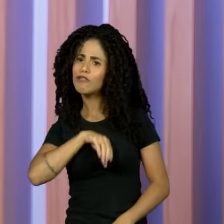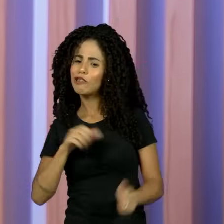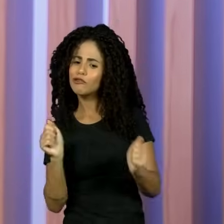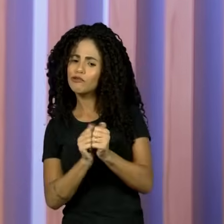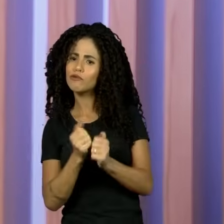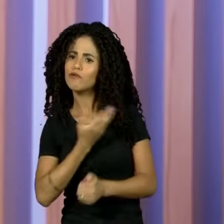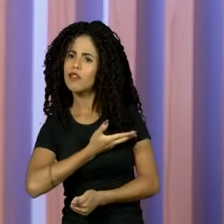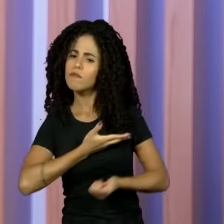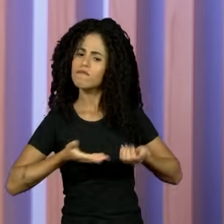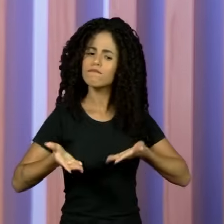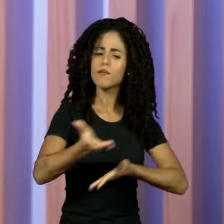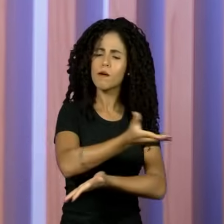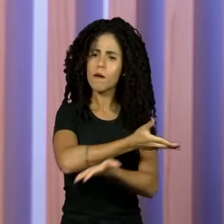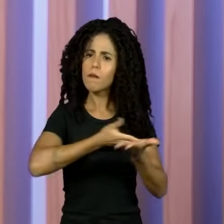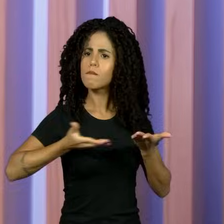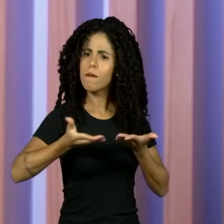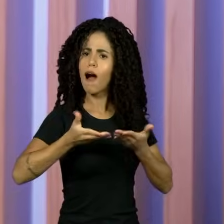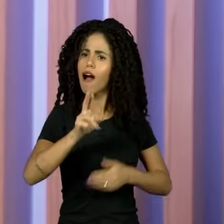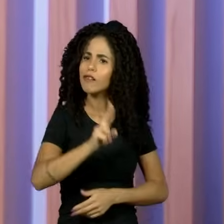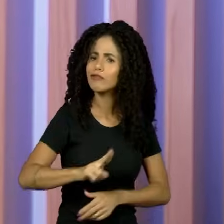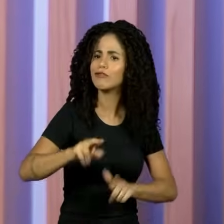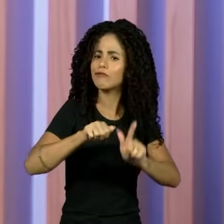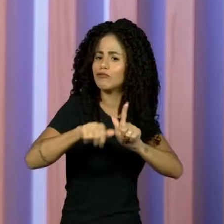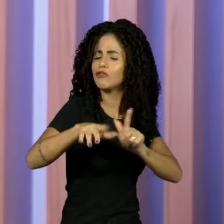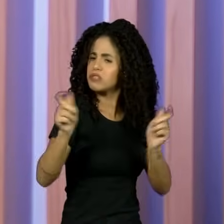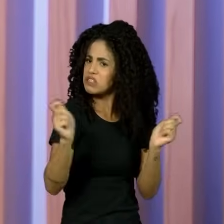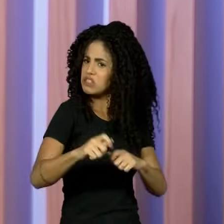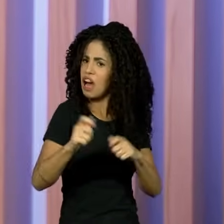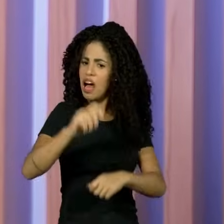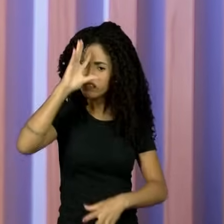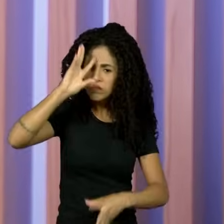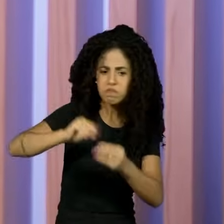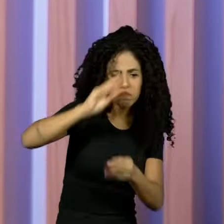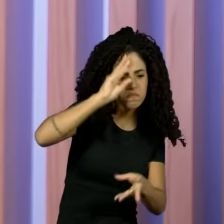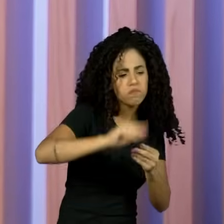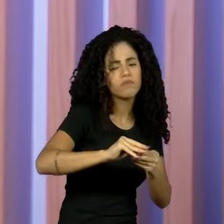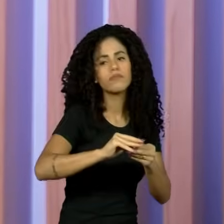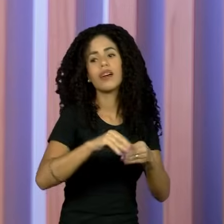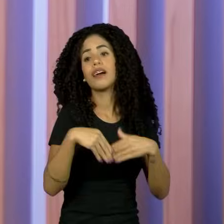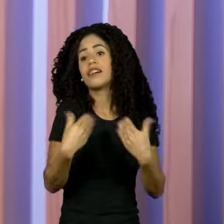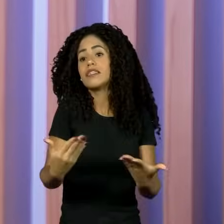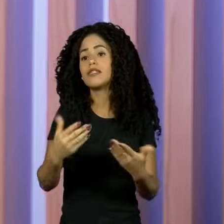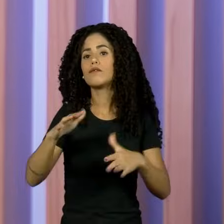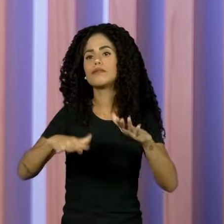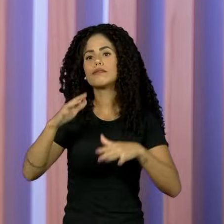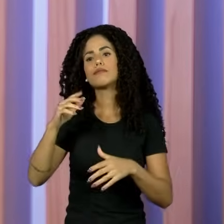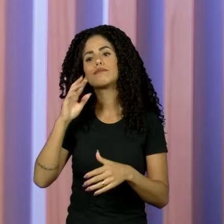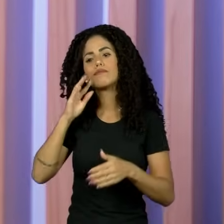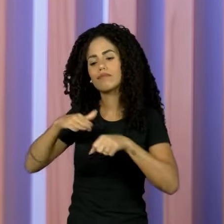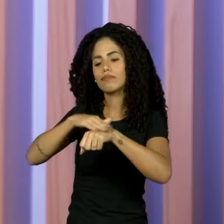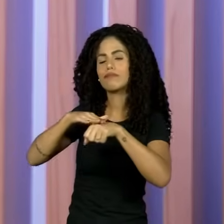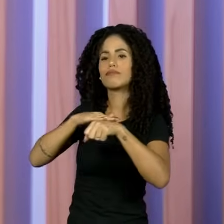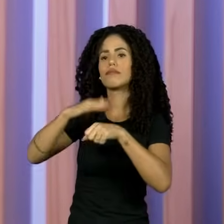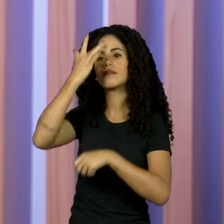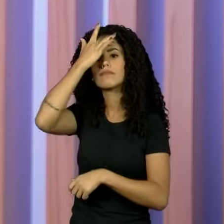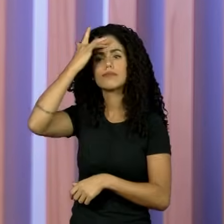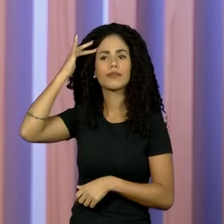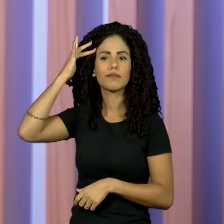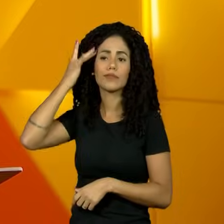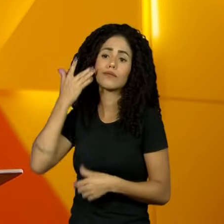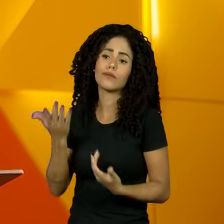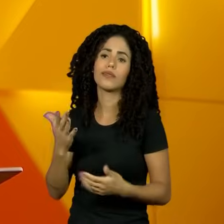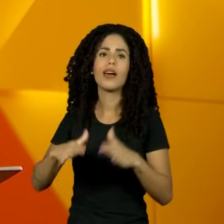parceiros, para a população em geral, né? Em geral, eu falo para as pessoas como se eu estivesse trocando ideia com meus parceiros. E todo